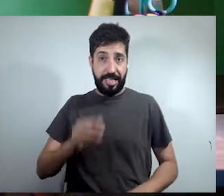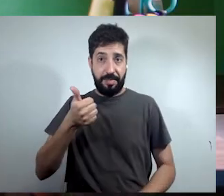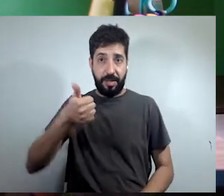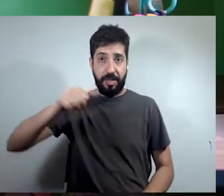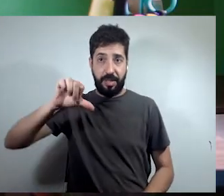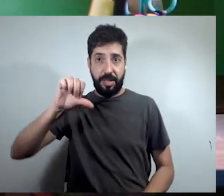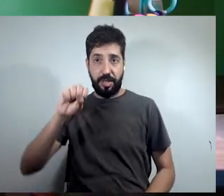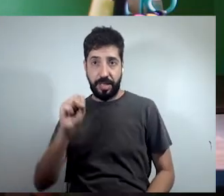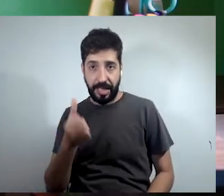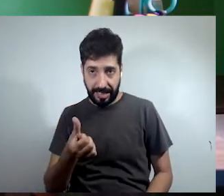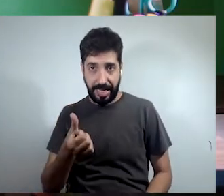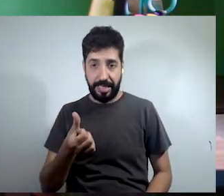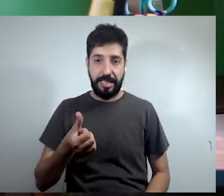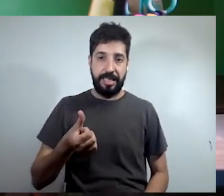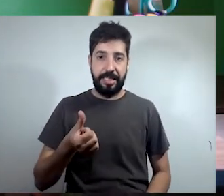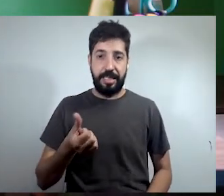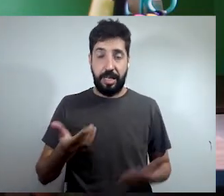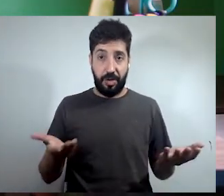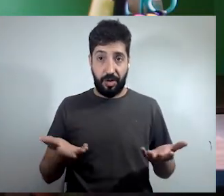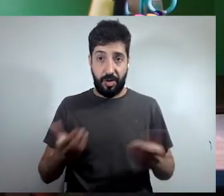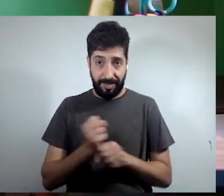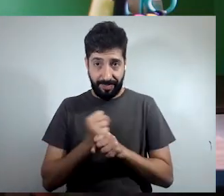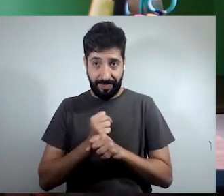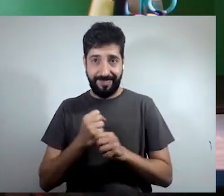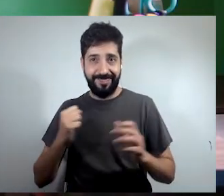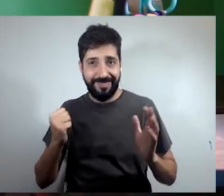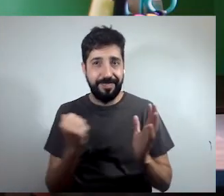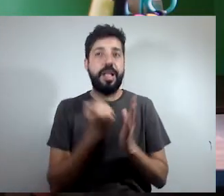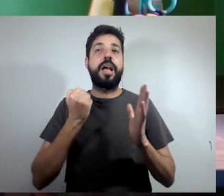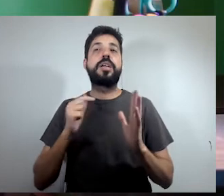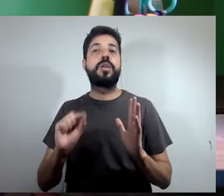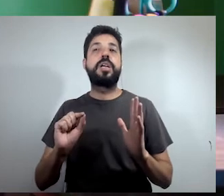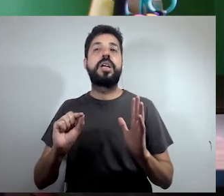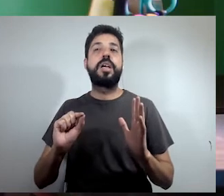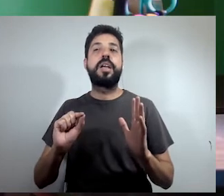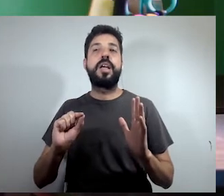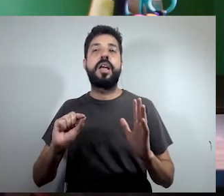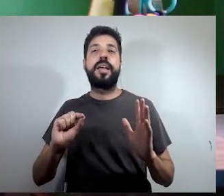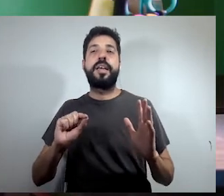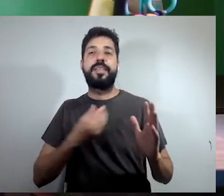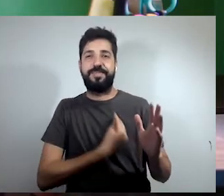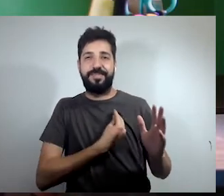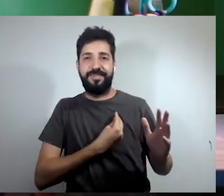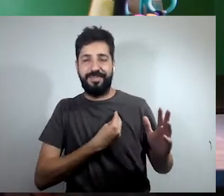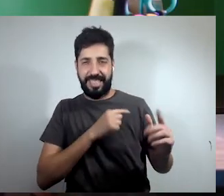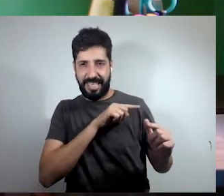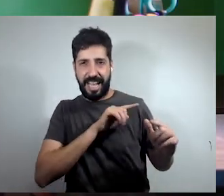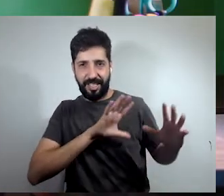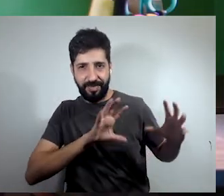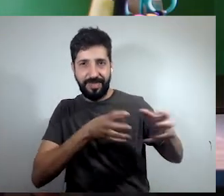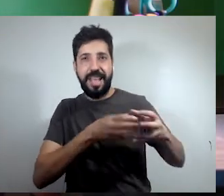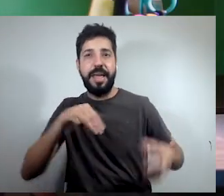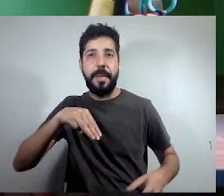1986. Esse ano é marcado por aquela geração que eles chamam de millennials e